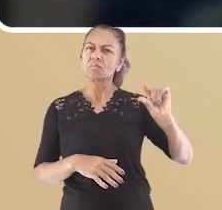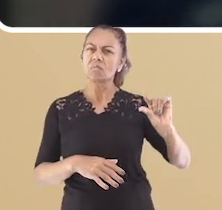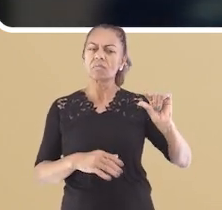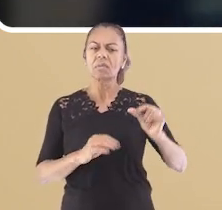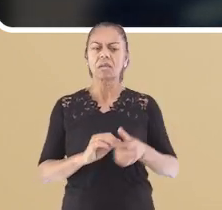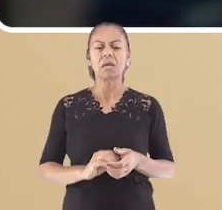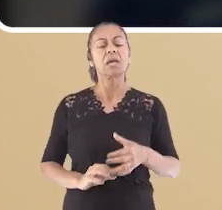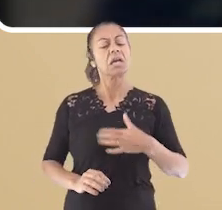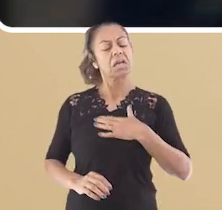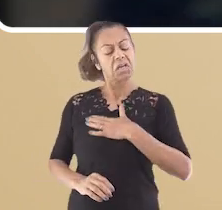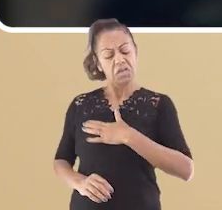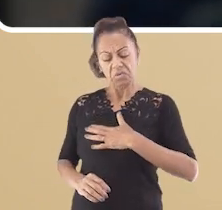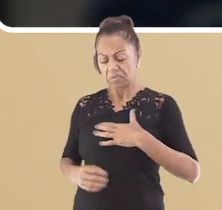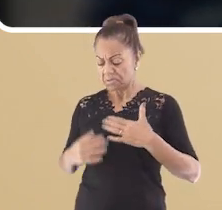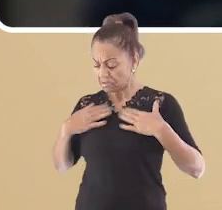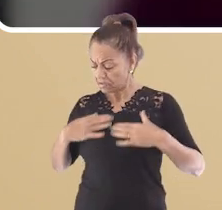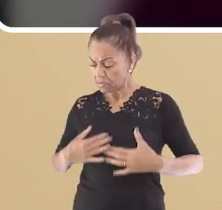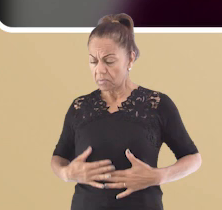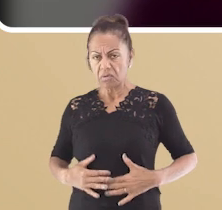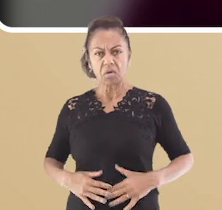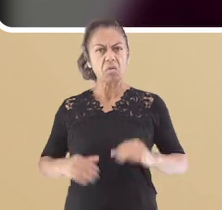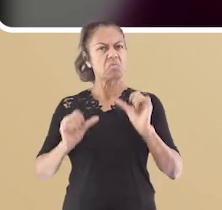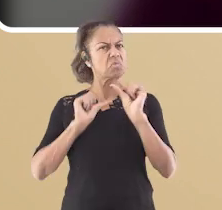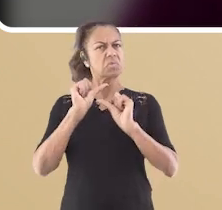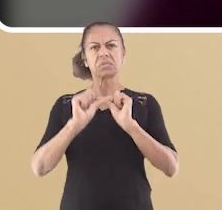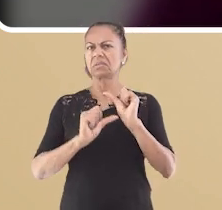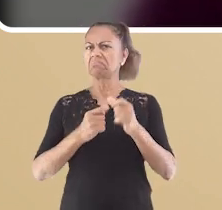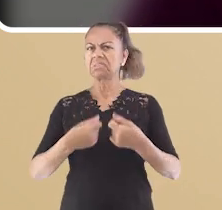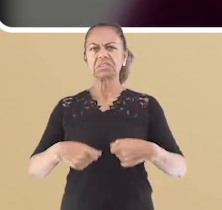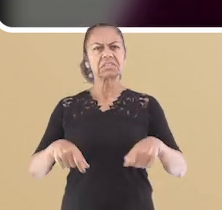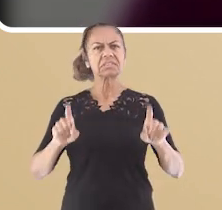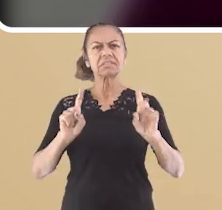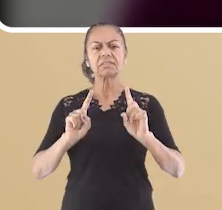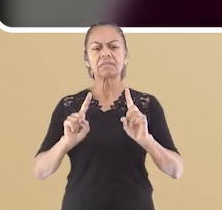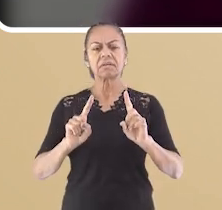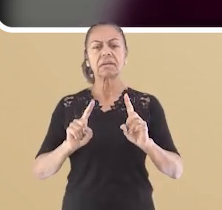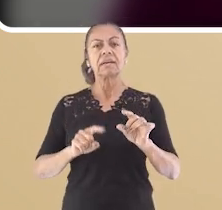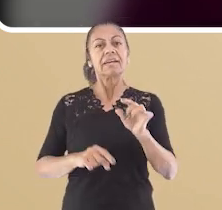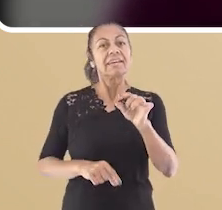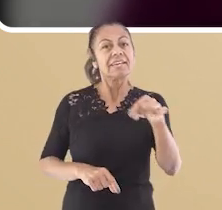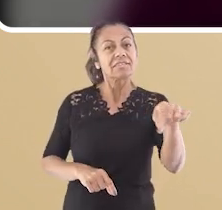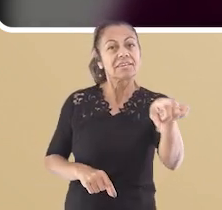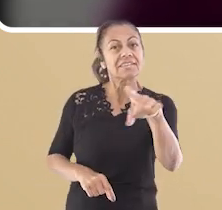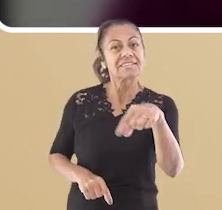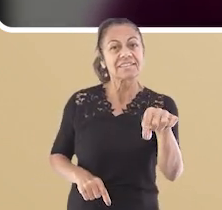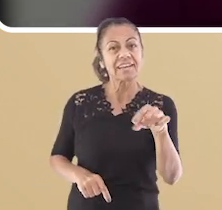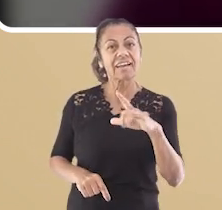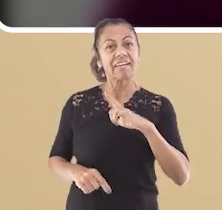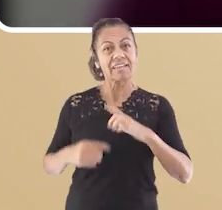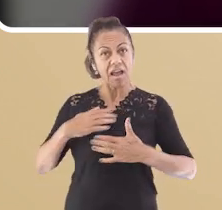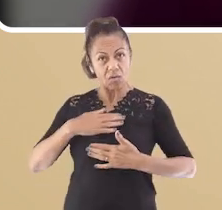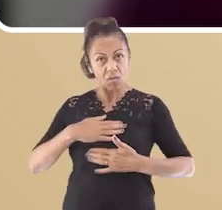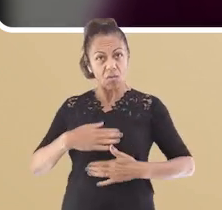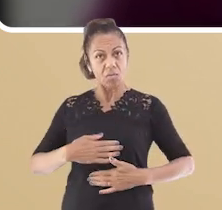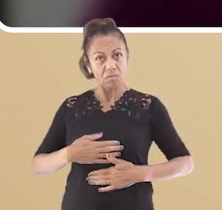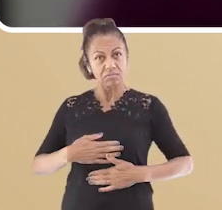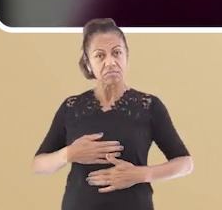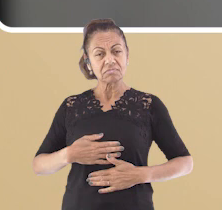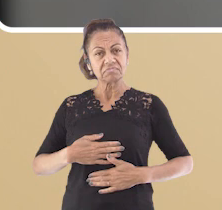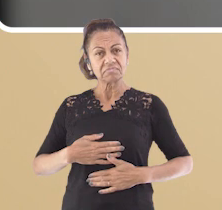Eu mudaria, perderia um pouco de peso. Estou satisfeita com o meu corpo, mas se pudesse mudar, perderia alguns